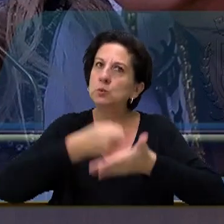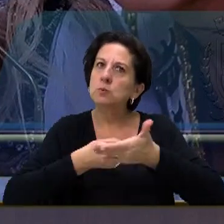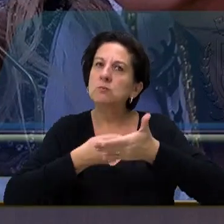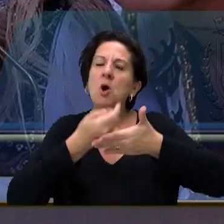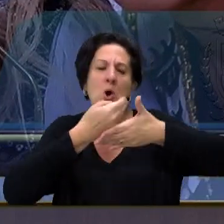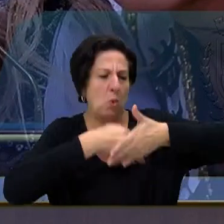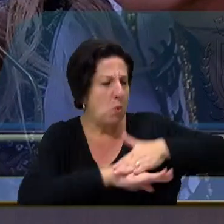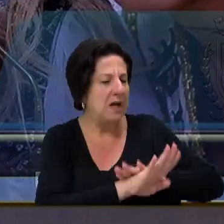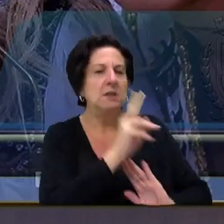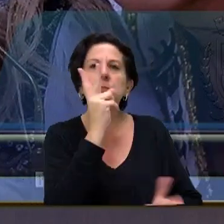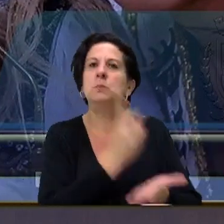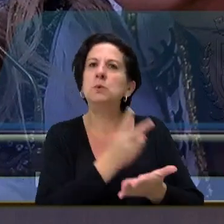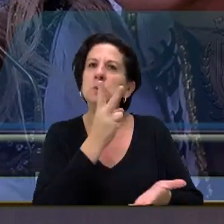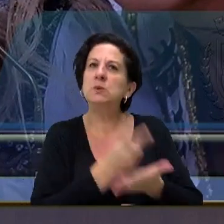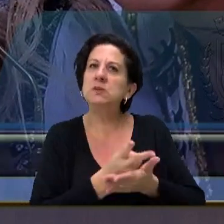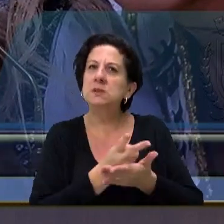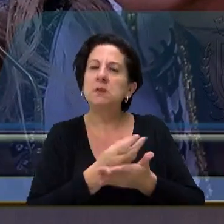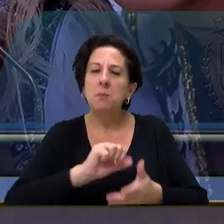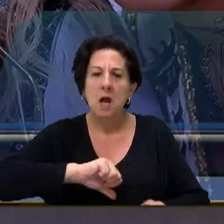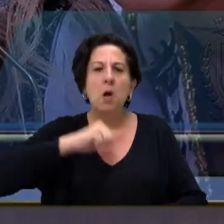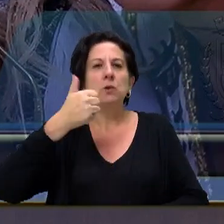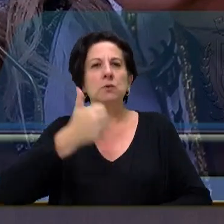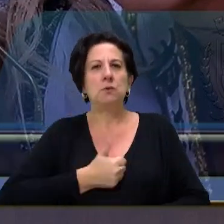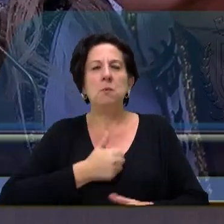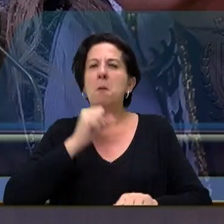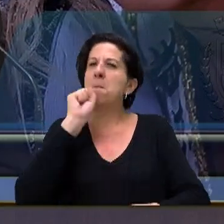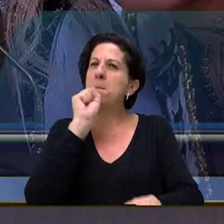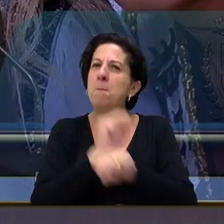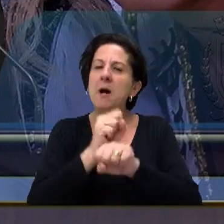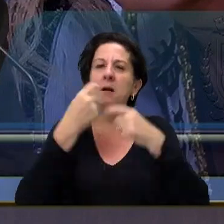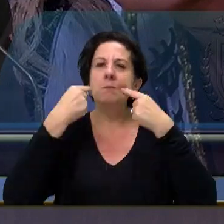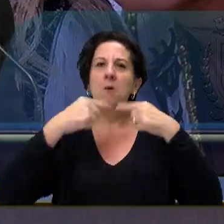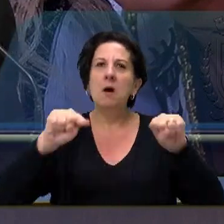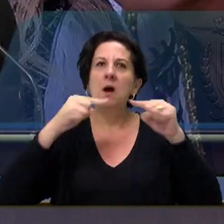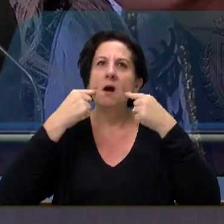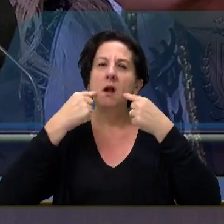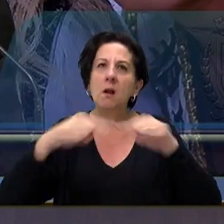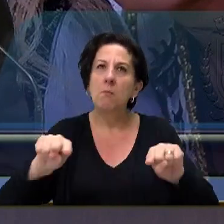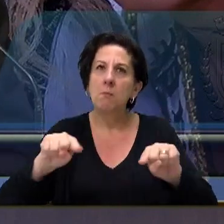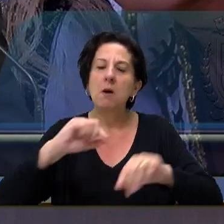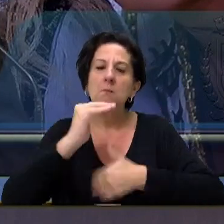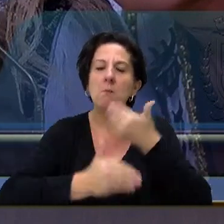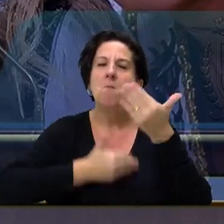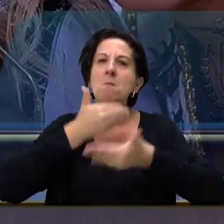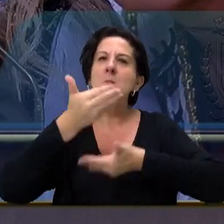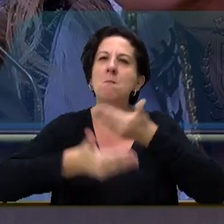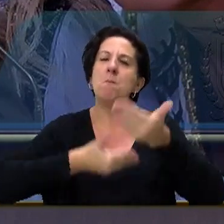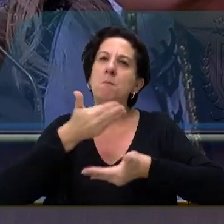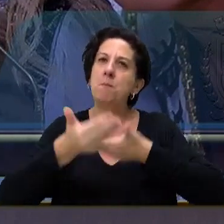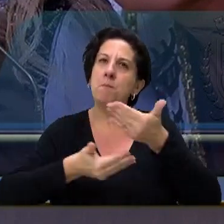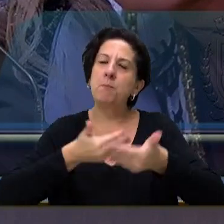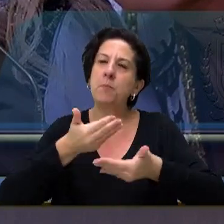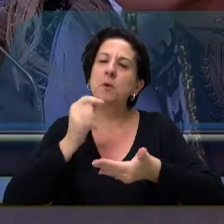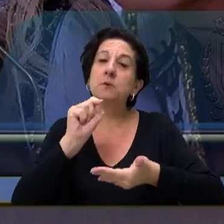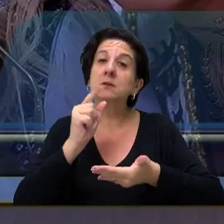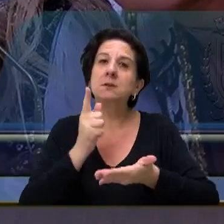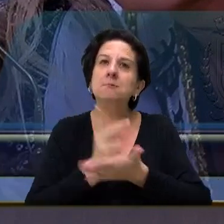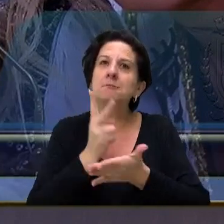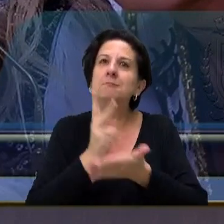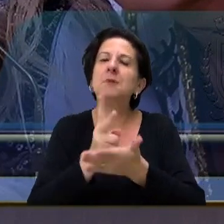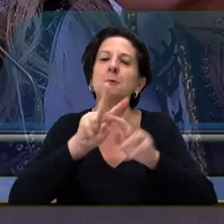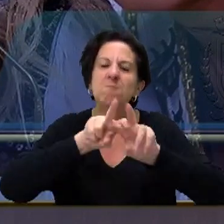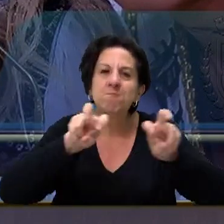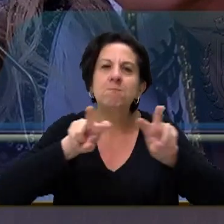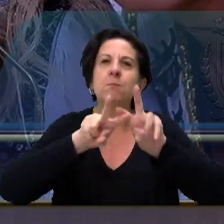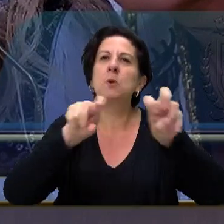ensacamos definitivamente a nossa autoestima e paramos de reclamar desse processo de exploração